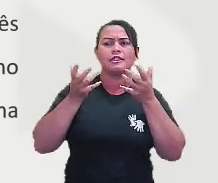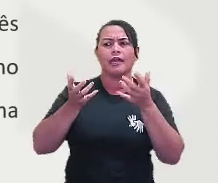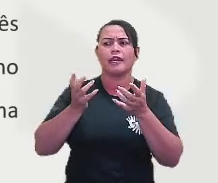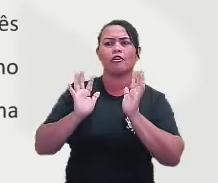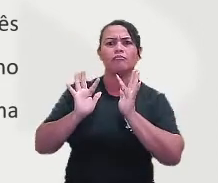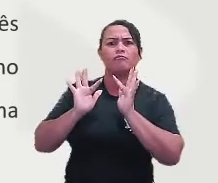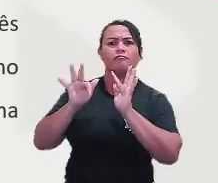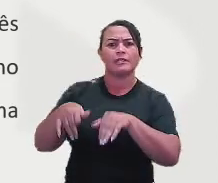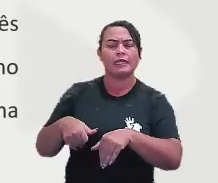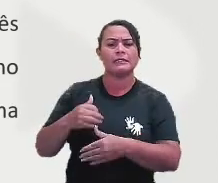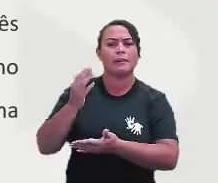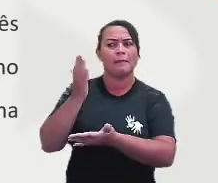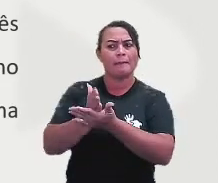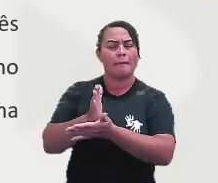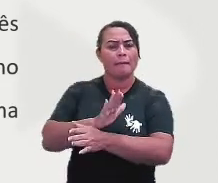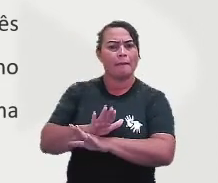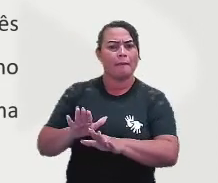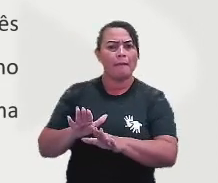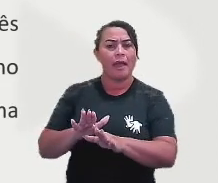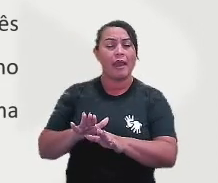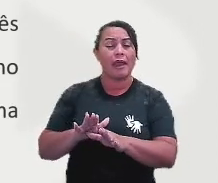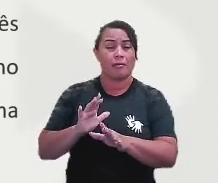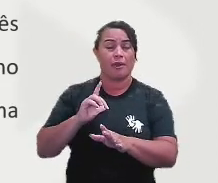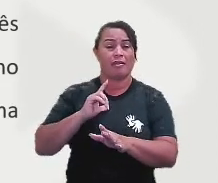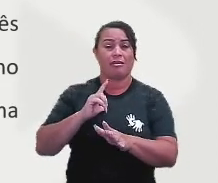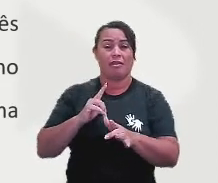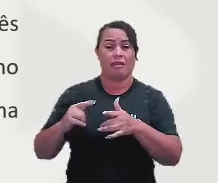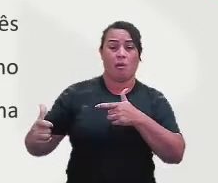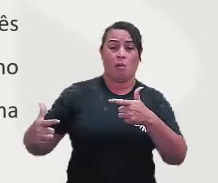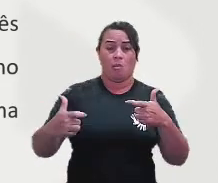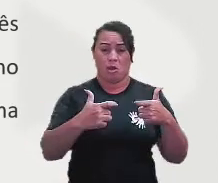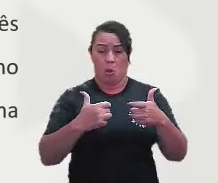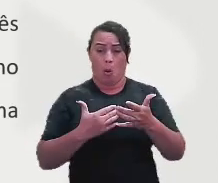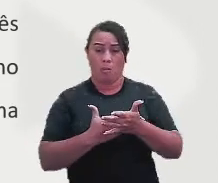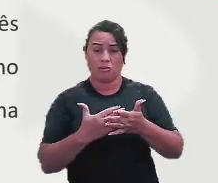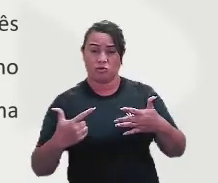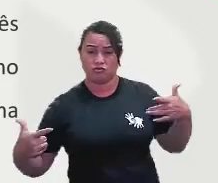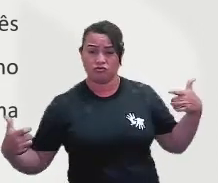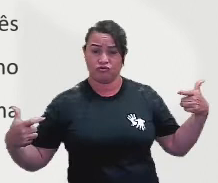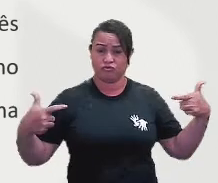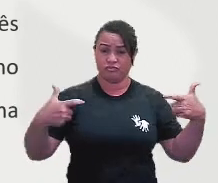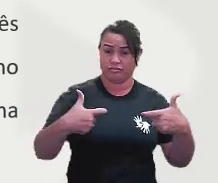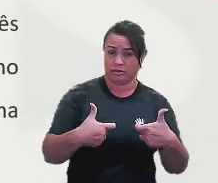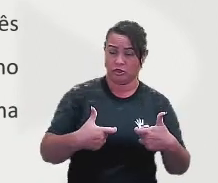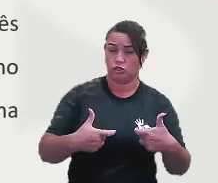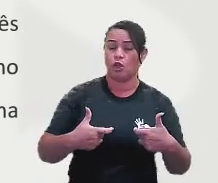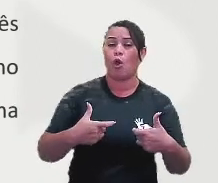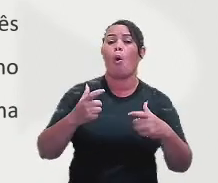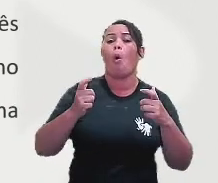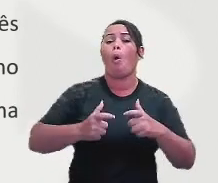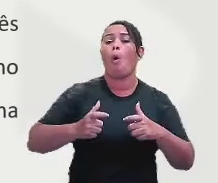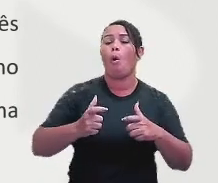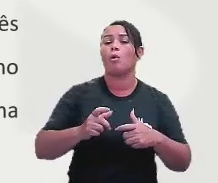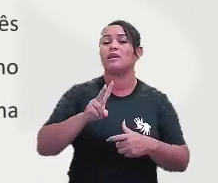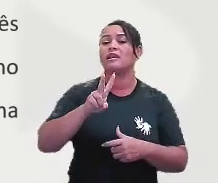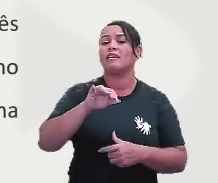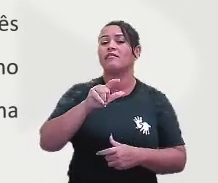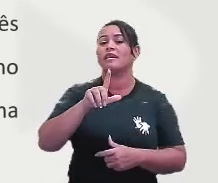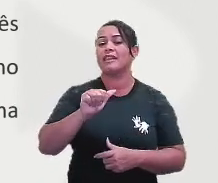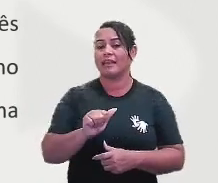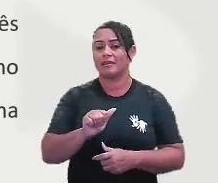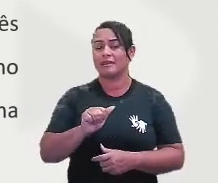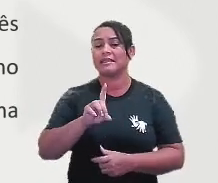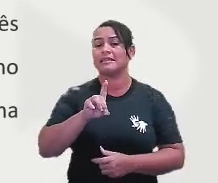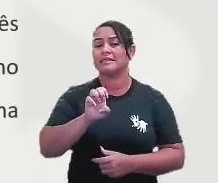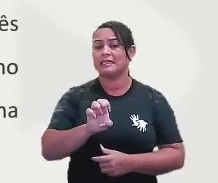de revolta que se desenhava, partiu para o confronto direto na vila de Santo Antão,